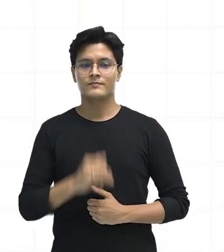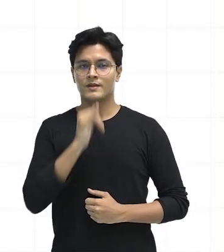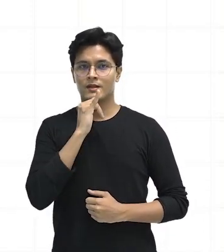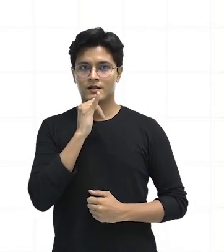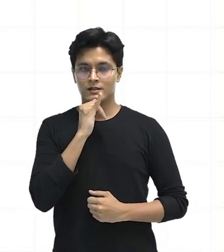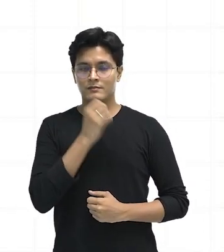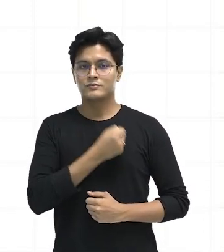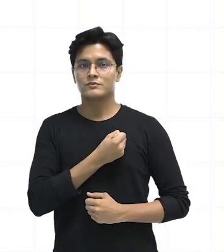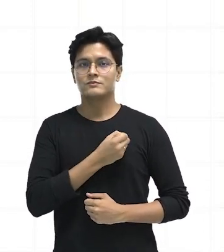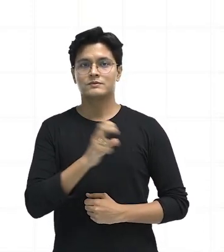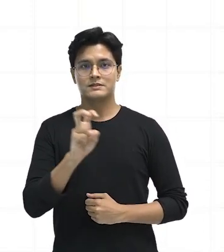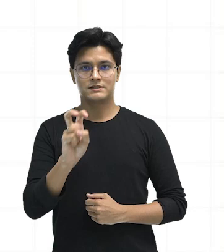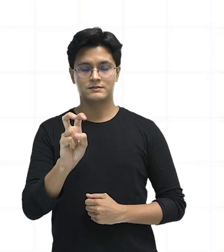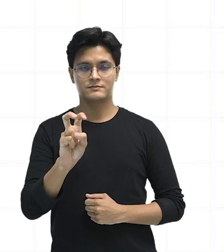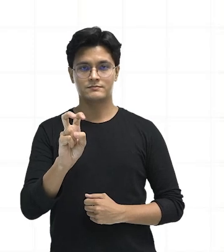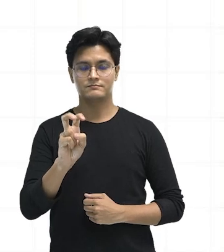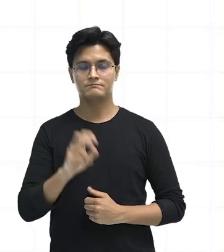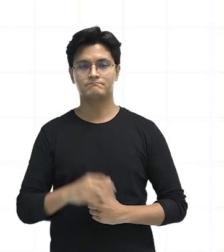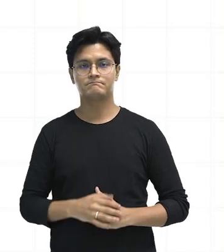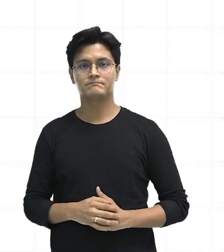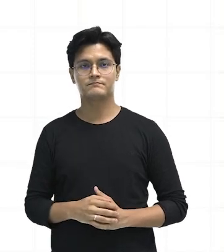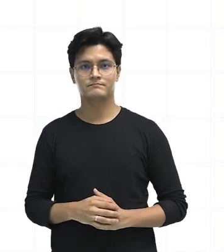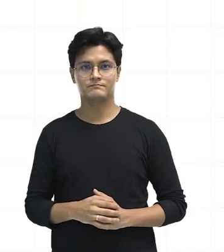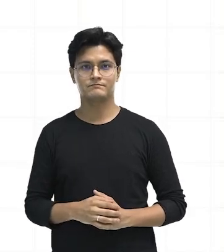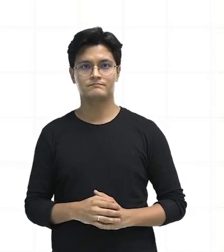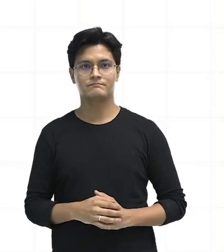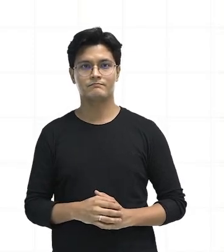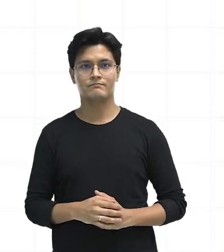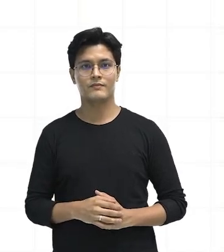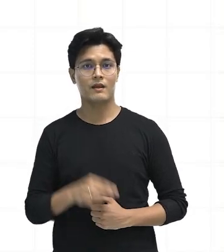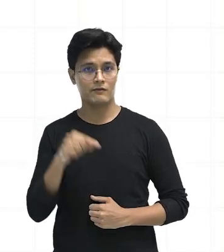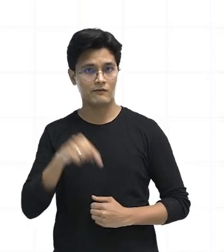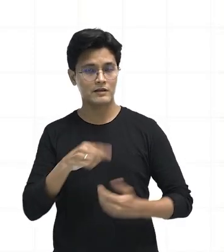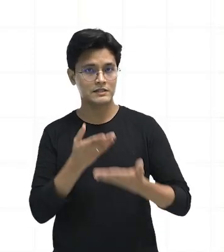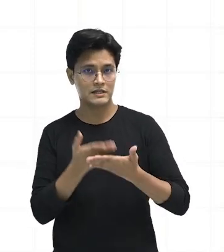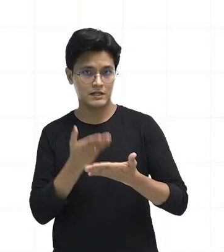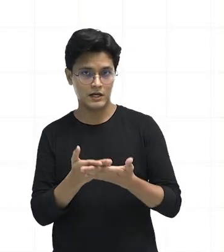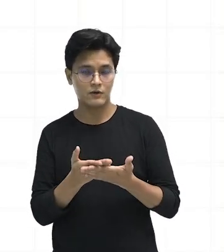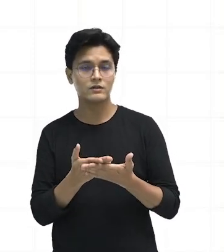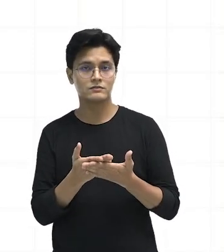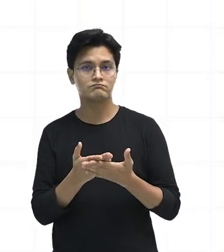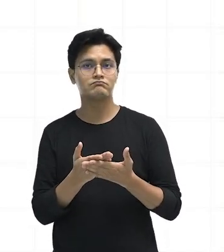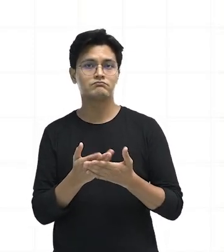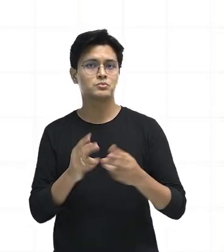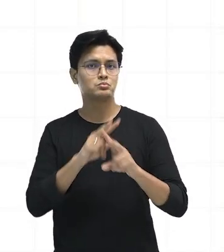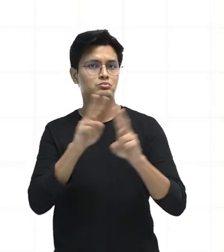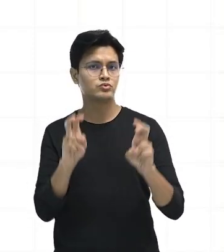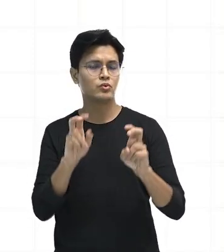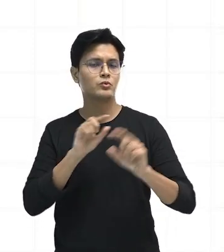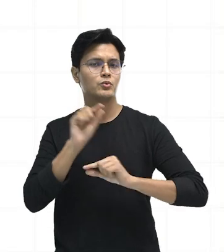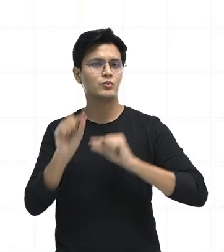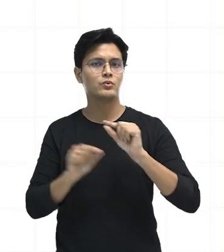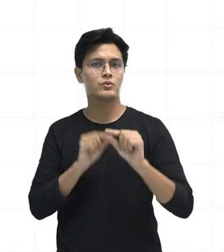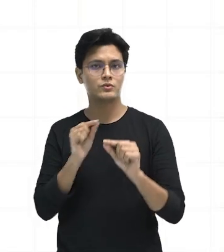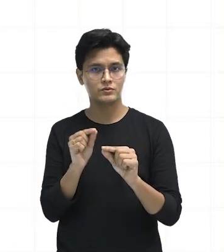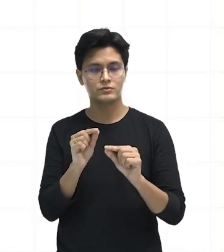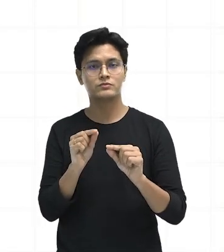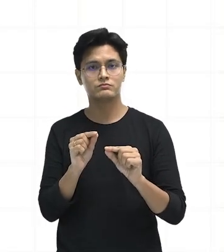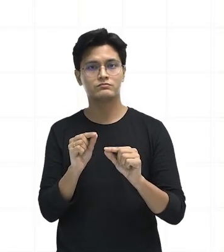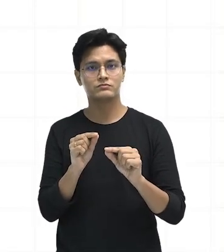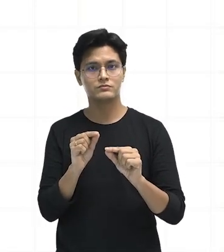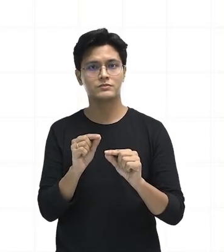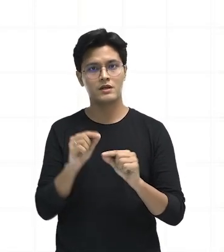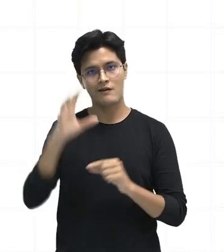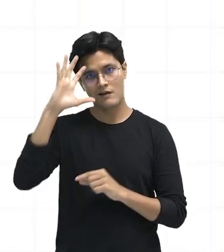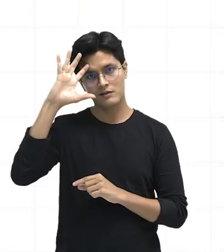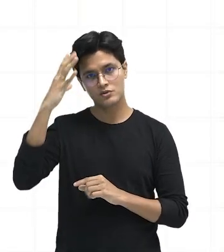Exemplo 5, tá? Não se esqueçam que aqui nessa aula, pessoal, estamos tratando única e exclusivamente de